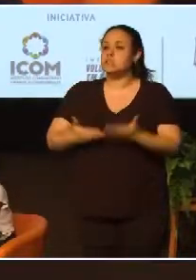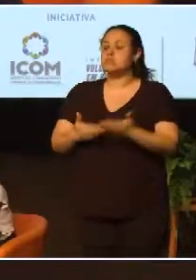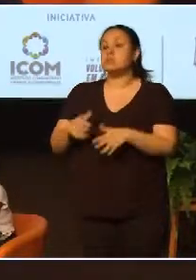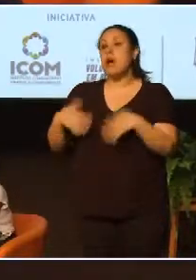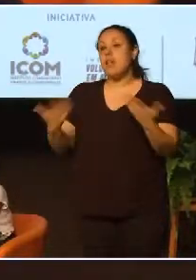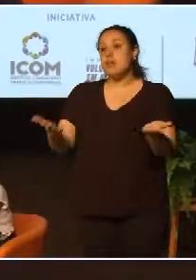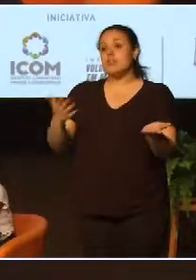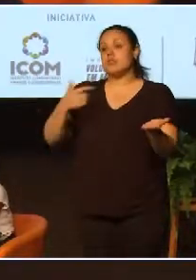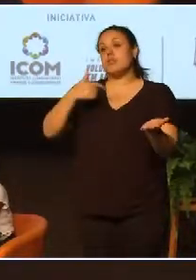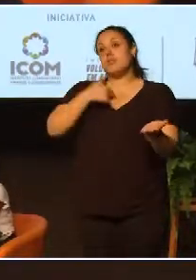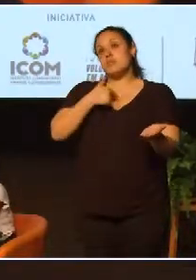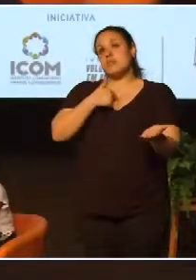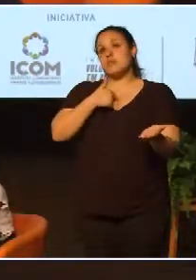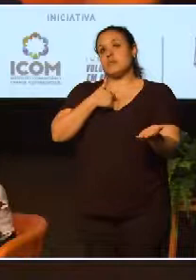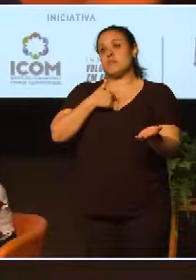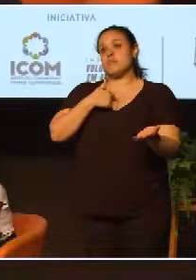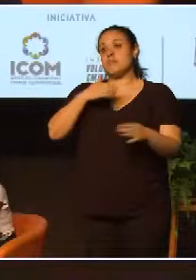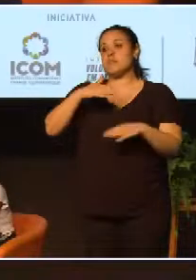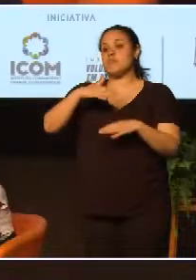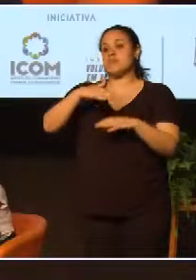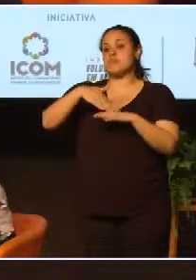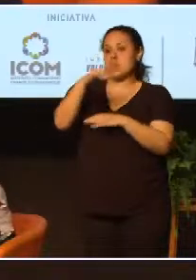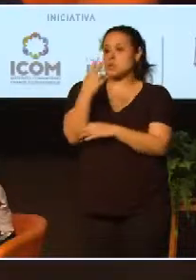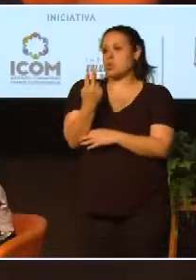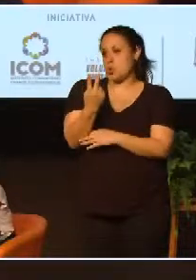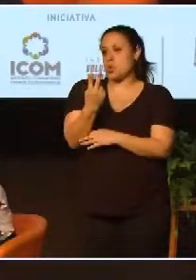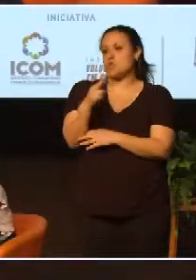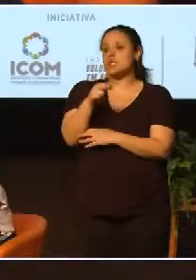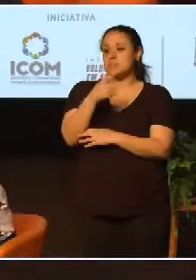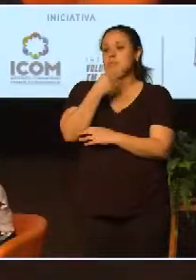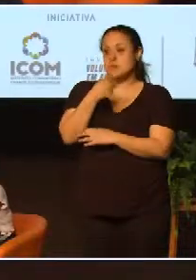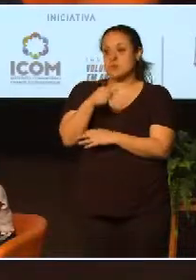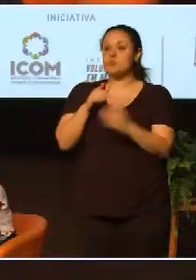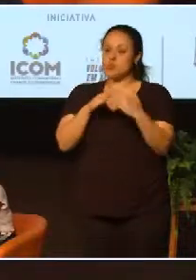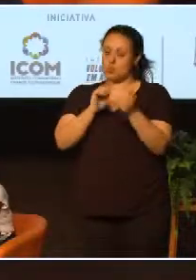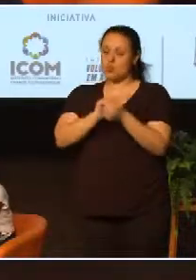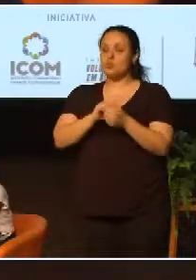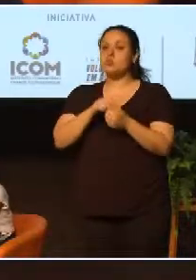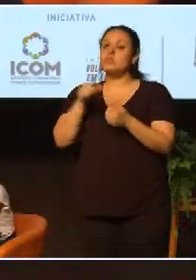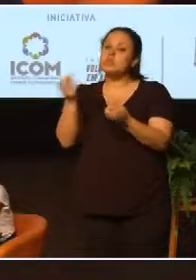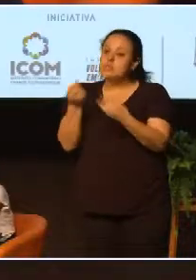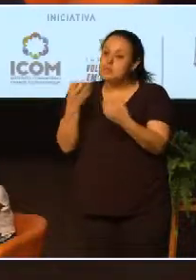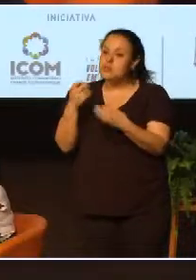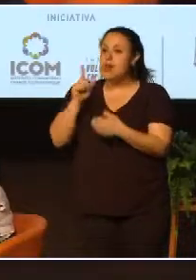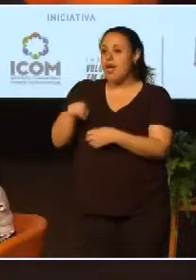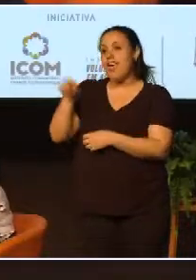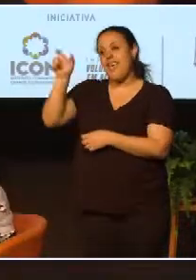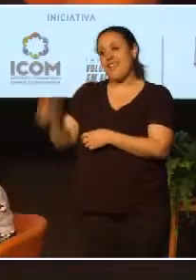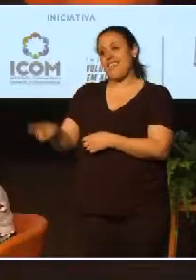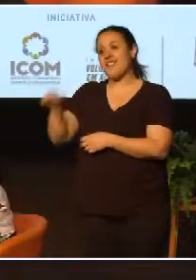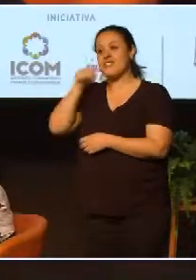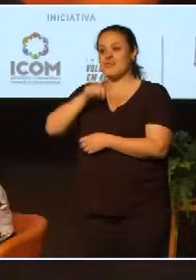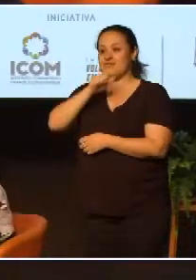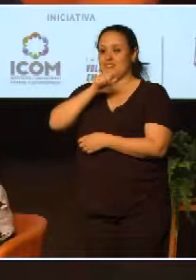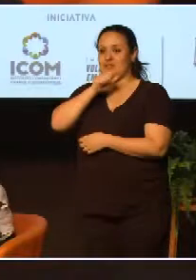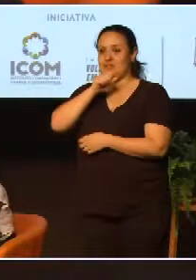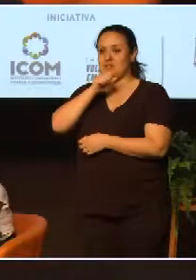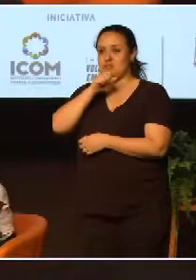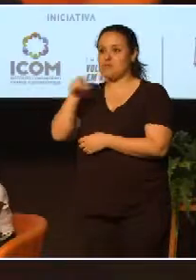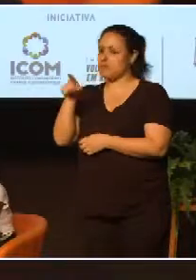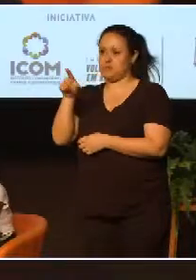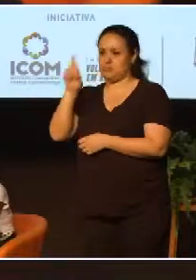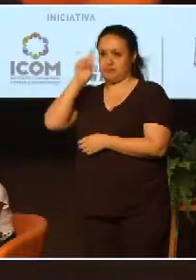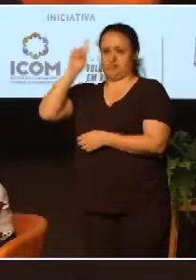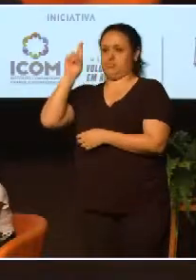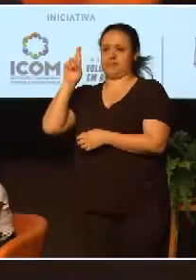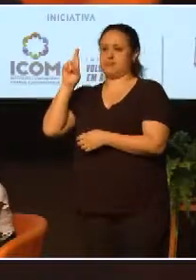educados, eu e meus 2 irmãos que moram comigo, foi em função dela enquanto matriarcal, né? Ela